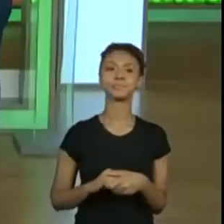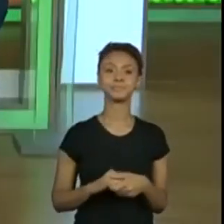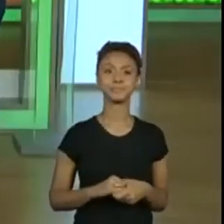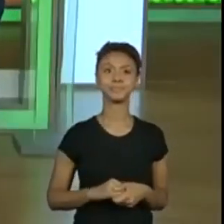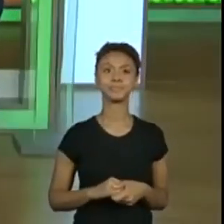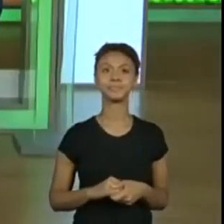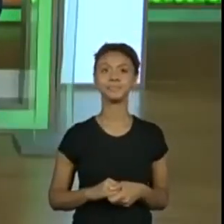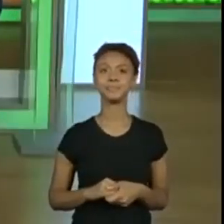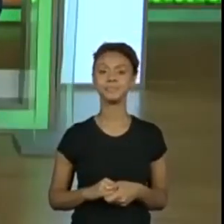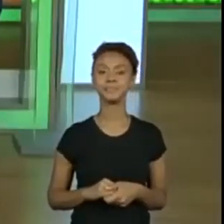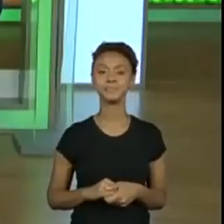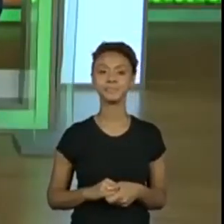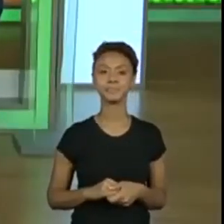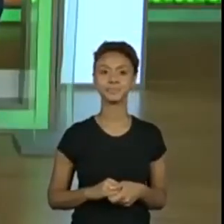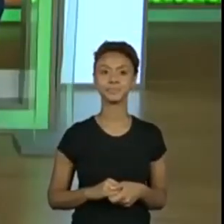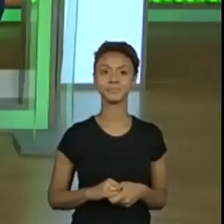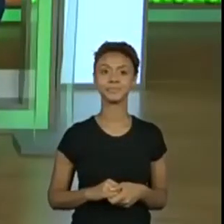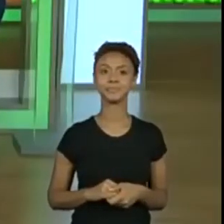aqui.